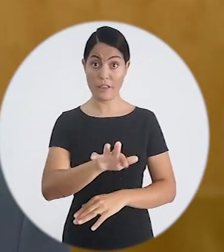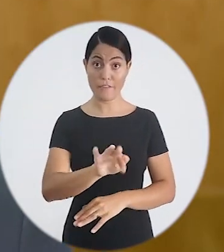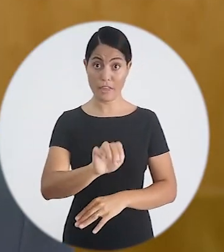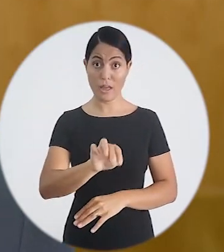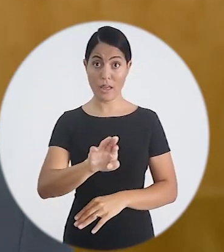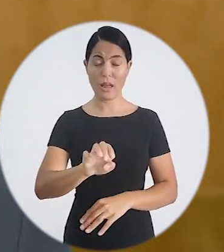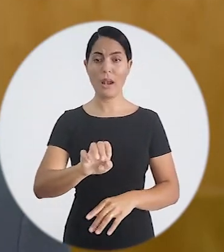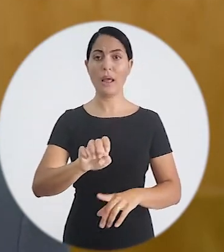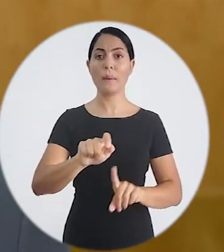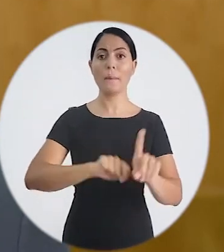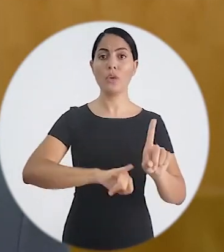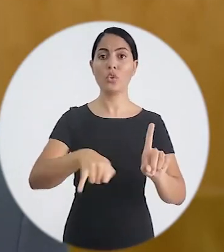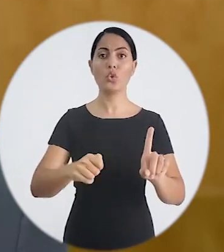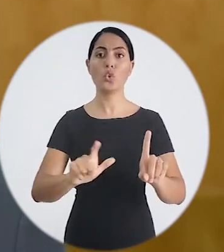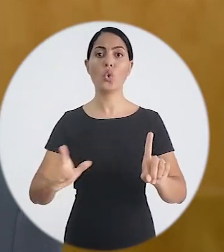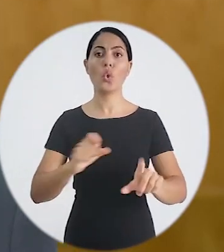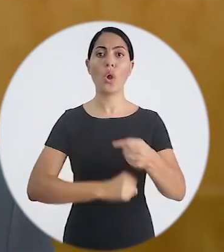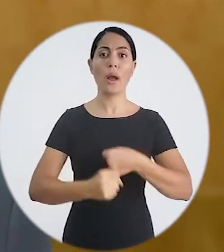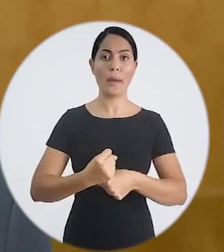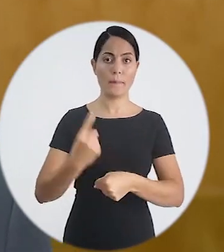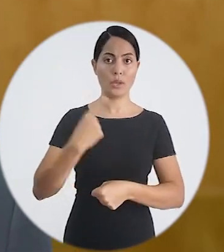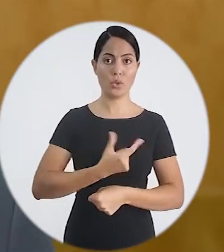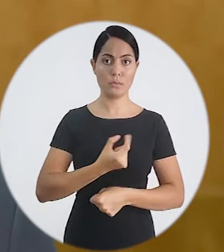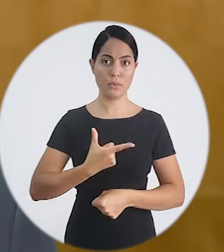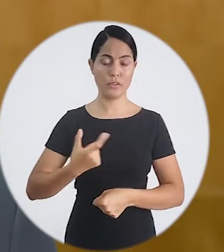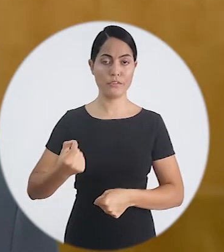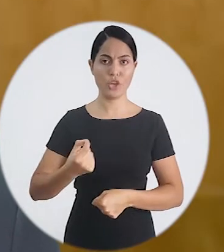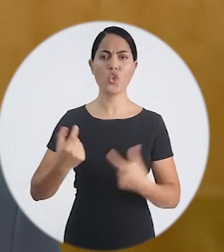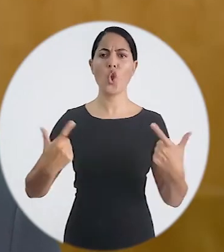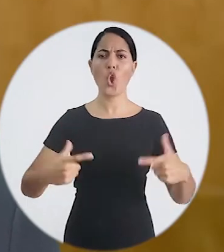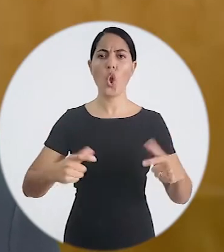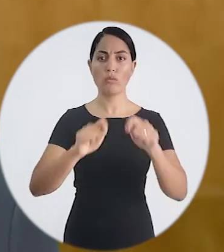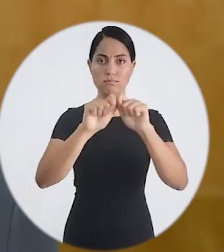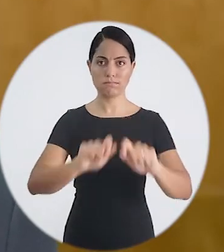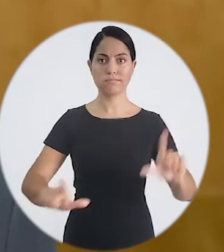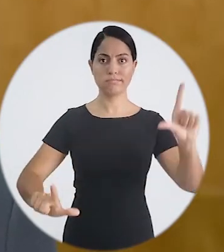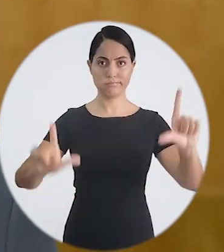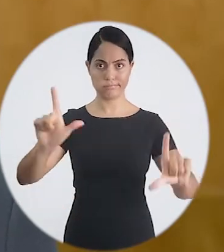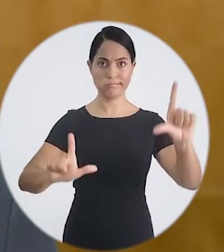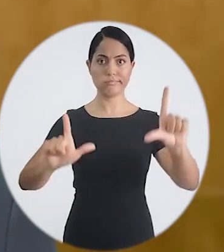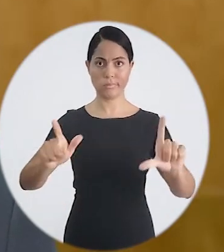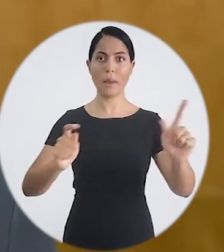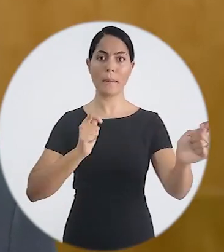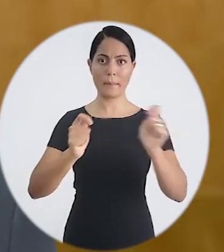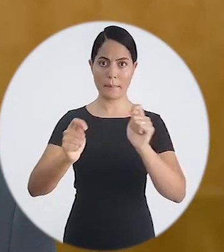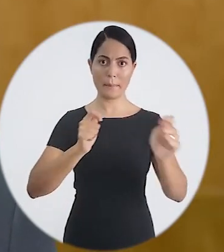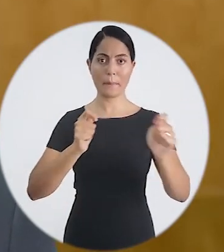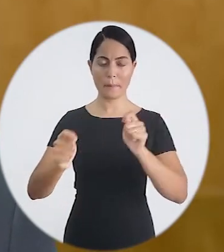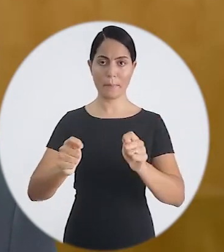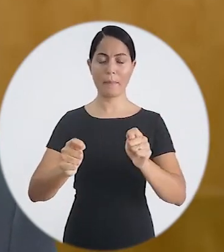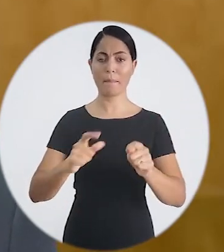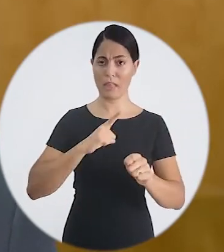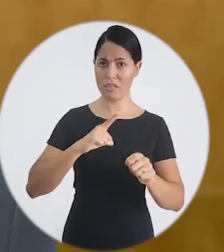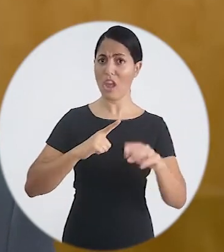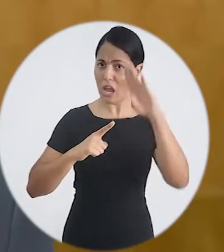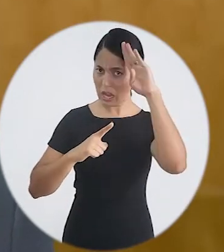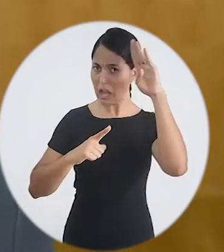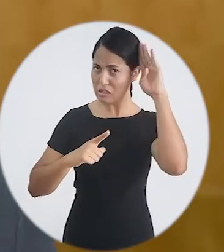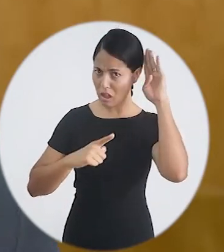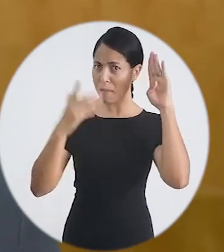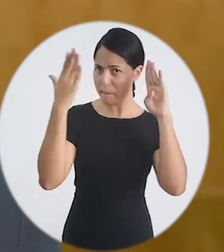Bolsonaro. Feller participou em julho do ano passado de um programa jornalístico na televisão e criticou, com base em